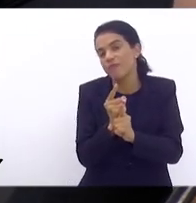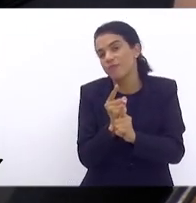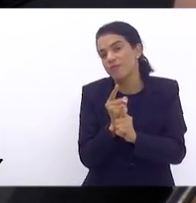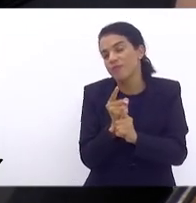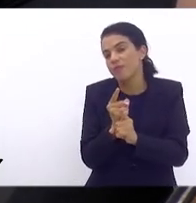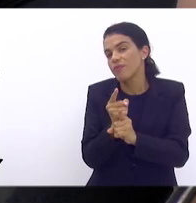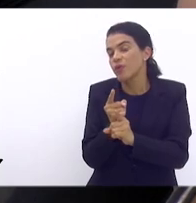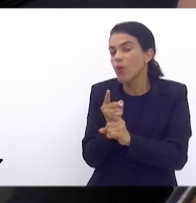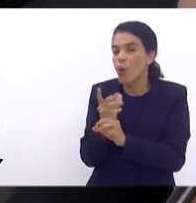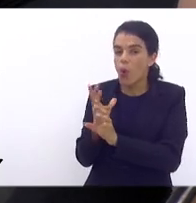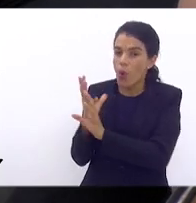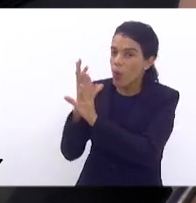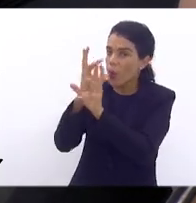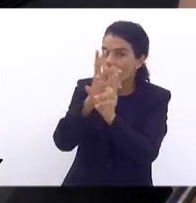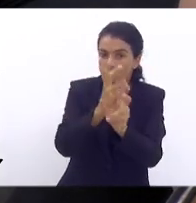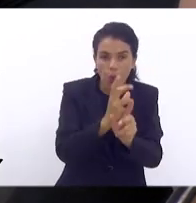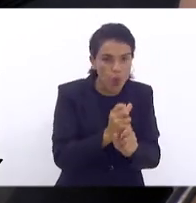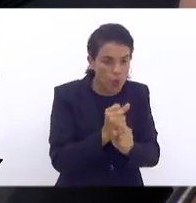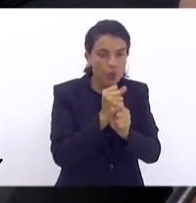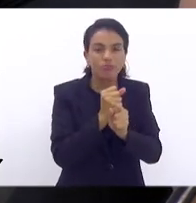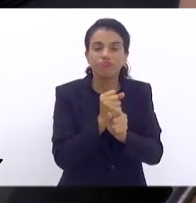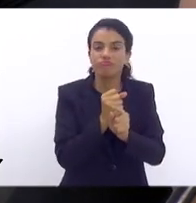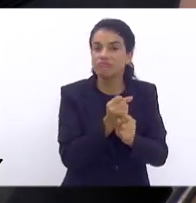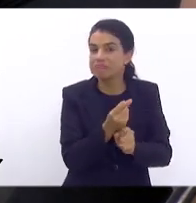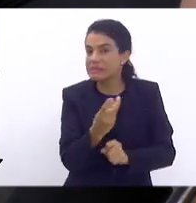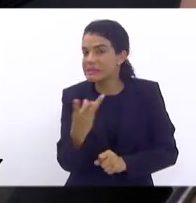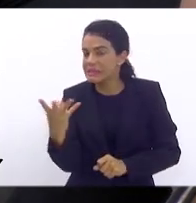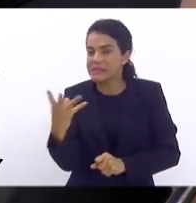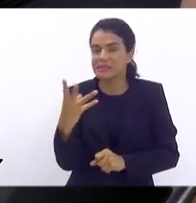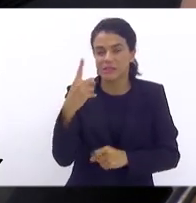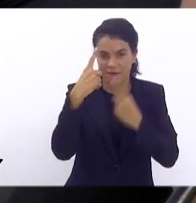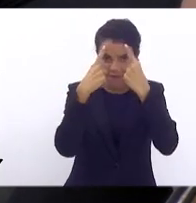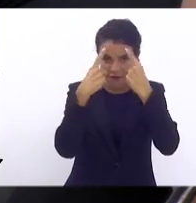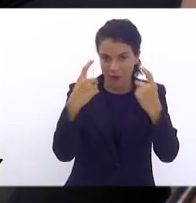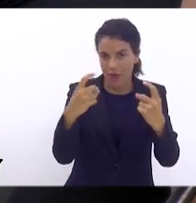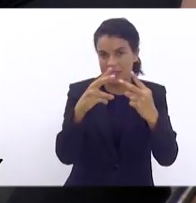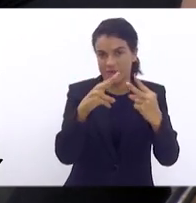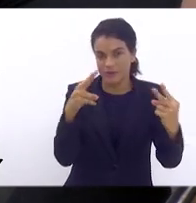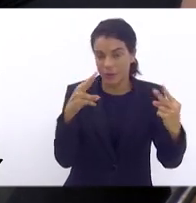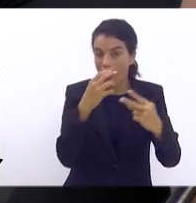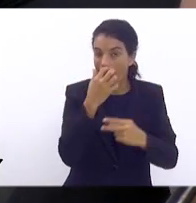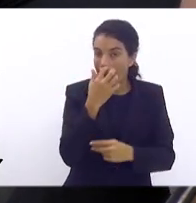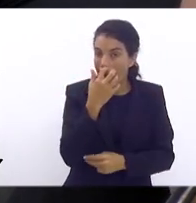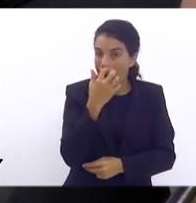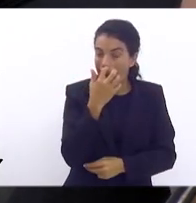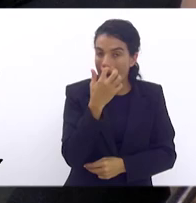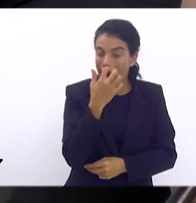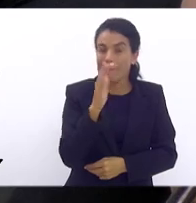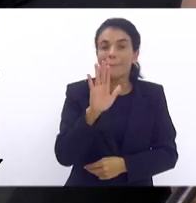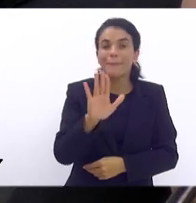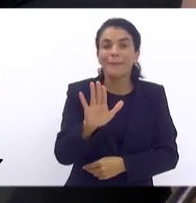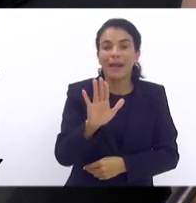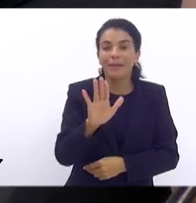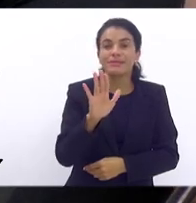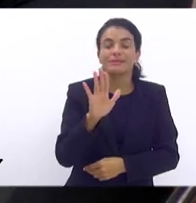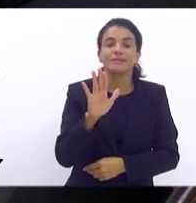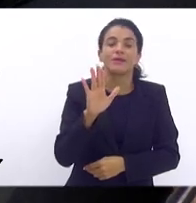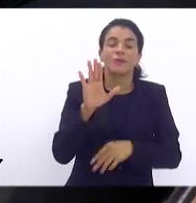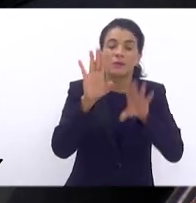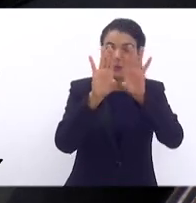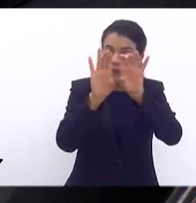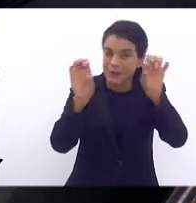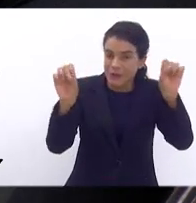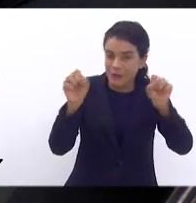o número de casos de violência virtual A grande questão é que as distribuições do Tribunal